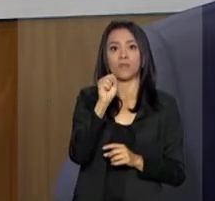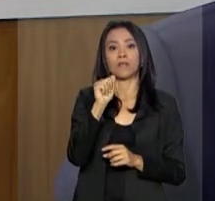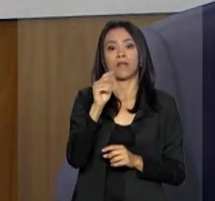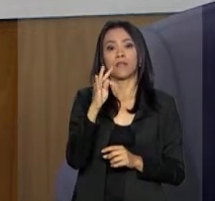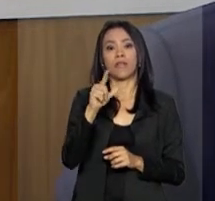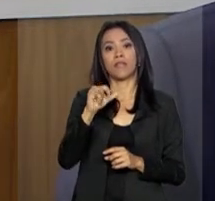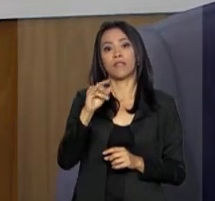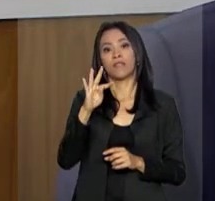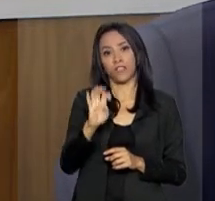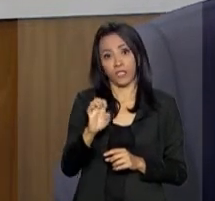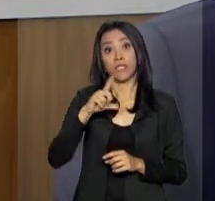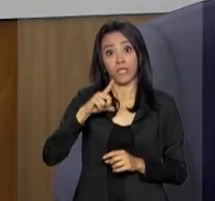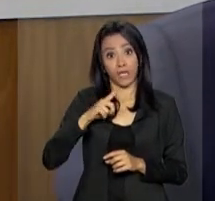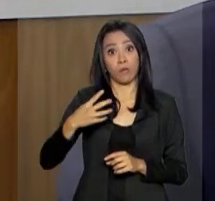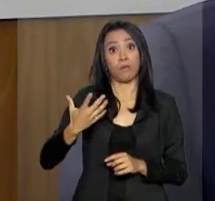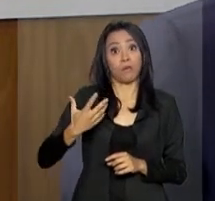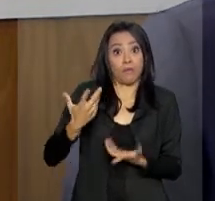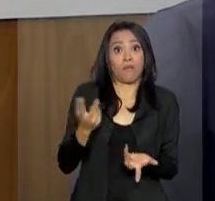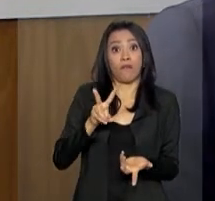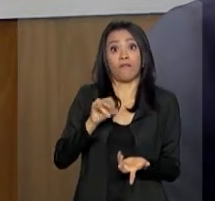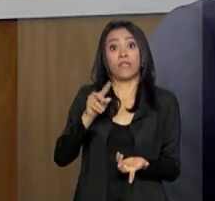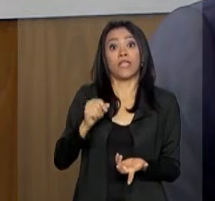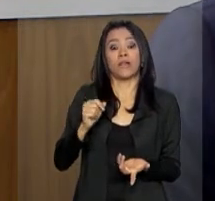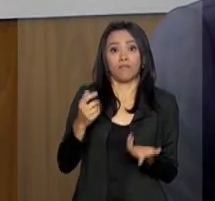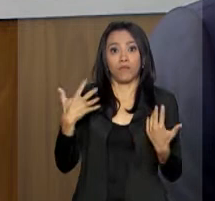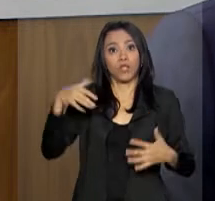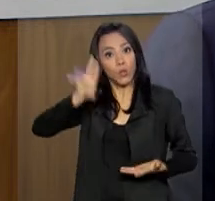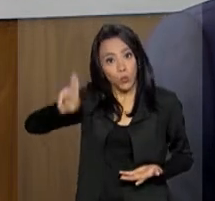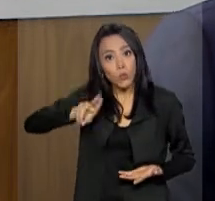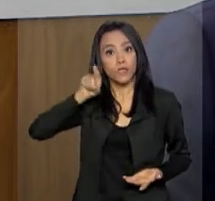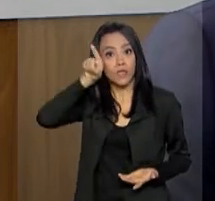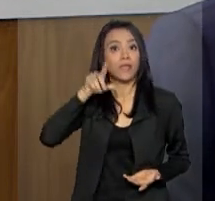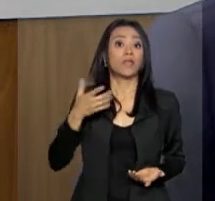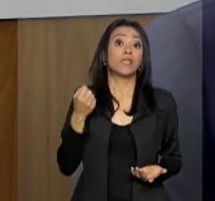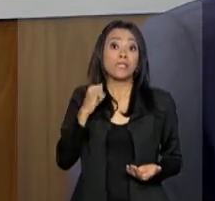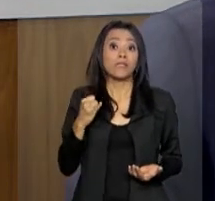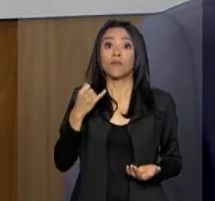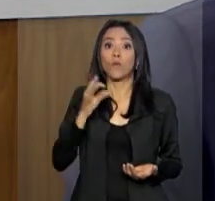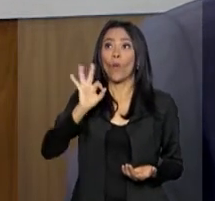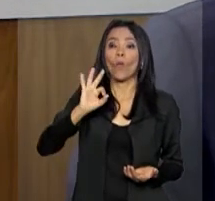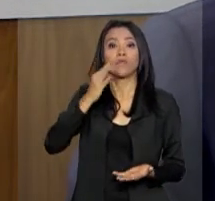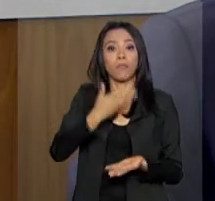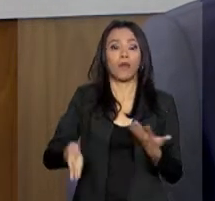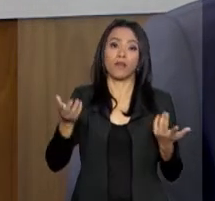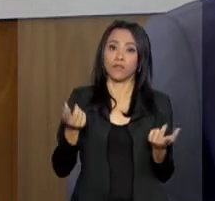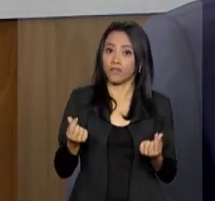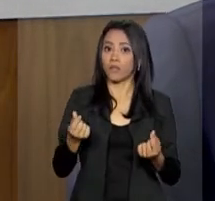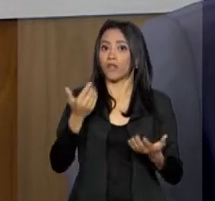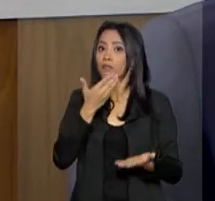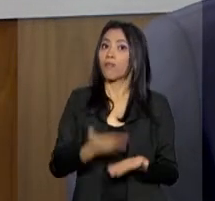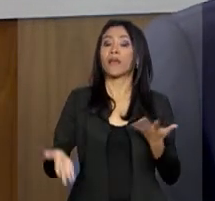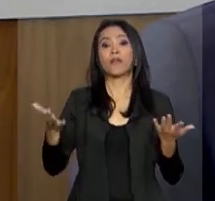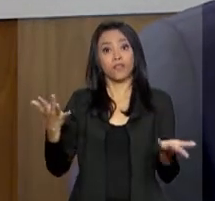utilização dessa capacidade é um dia que que você perde de receitas com outros usuários é o dia que você perde de melhor